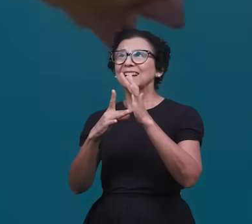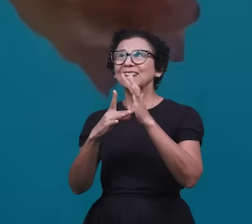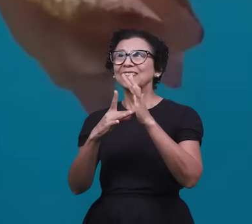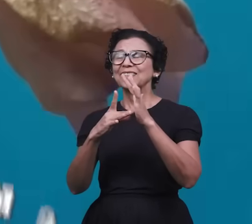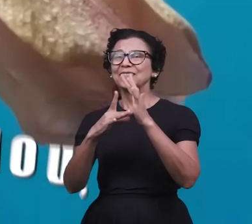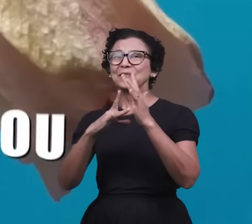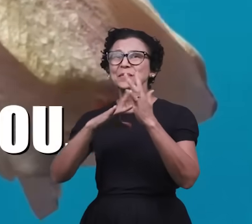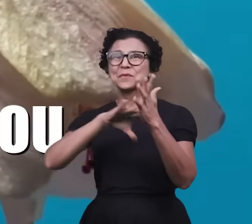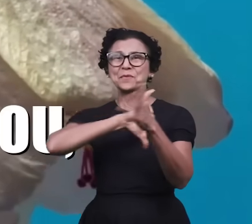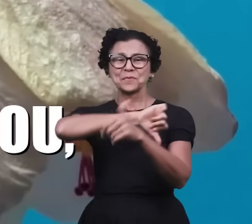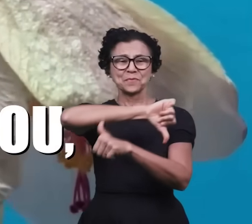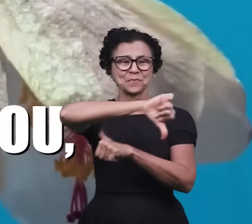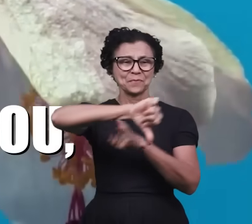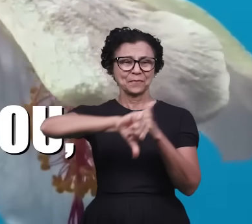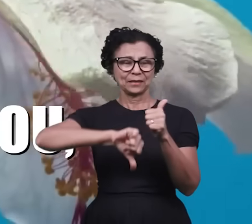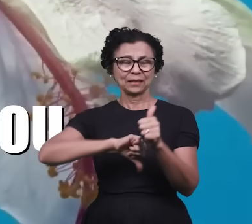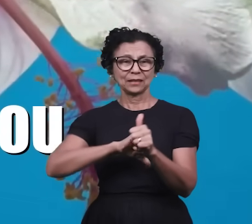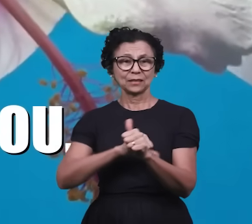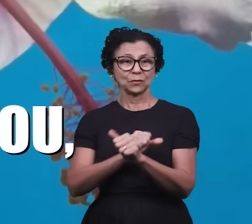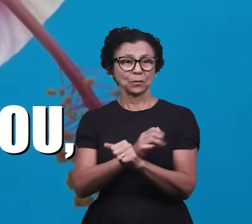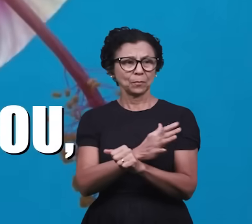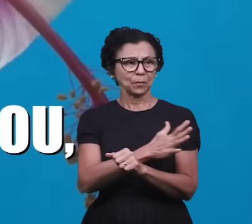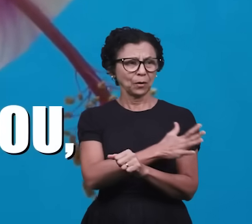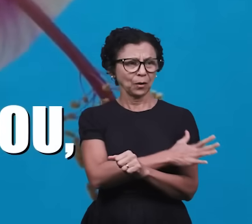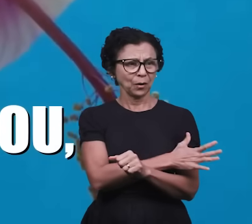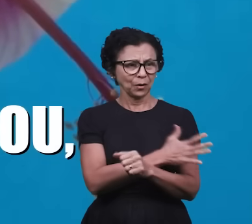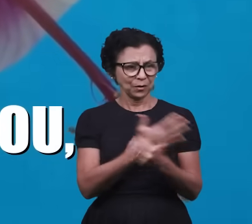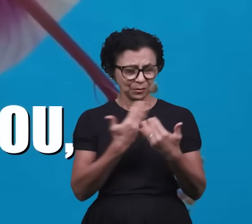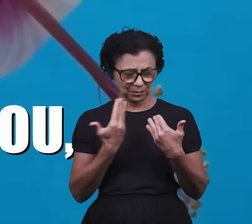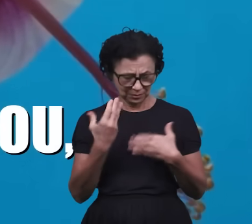salvação. Este mistério